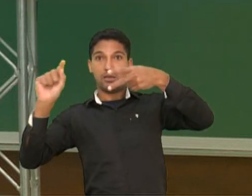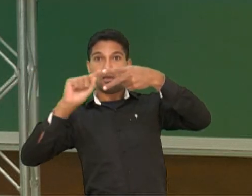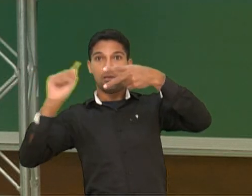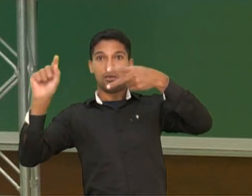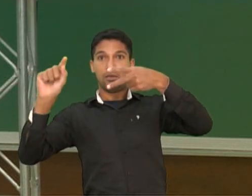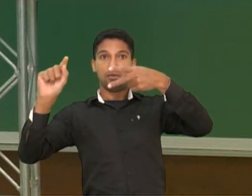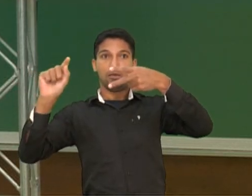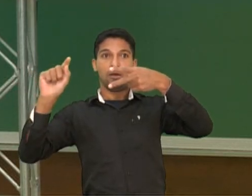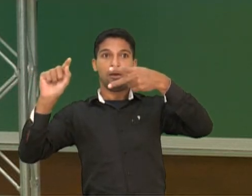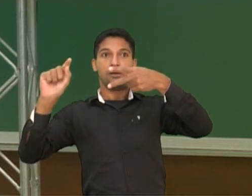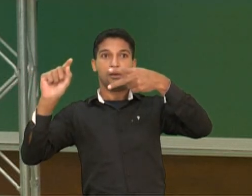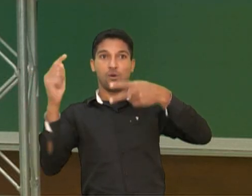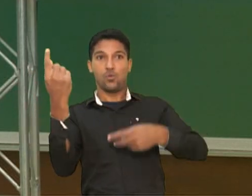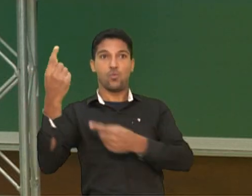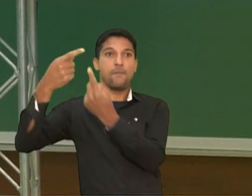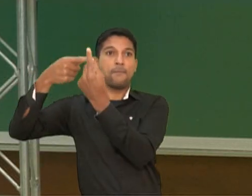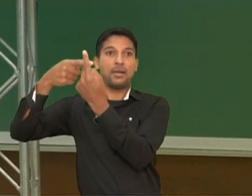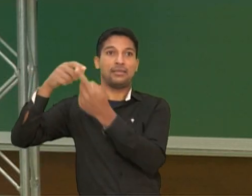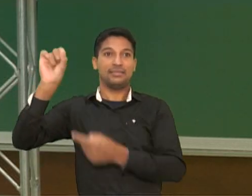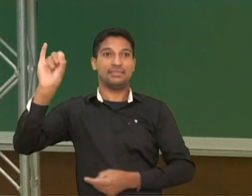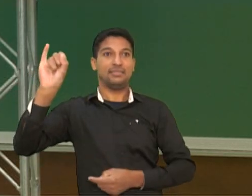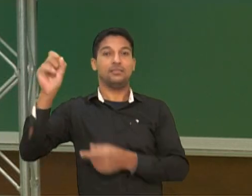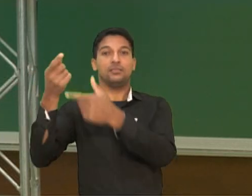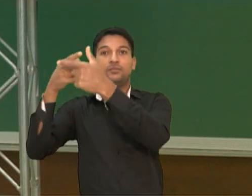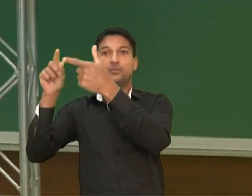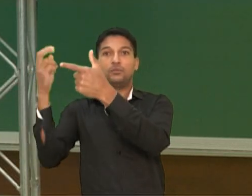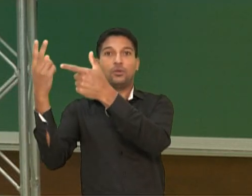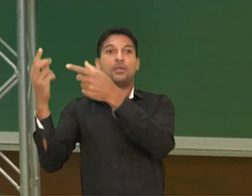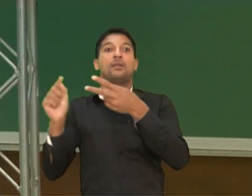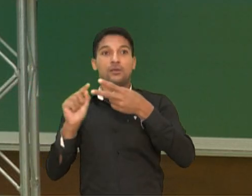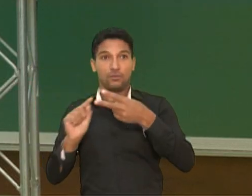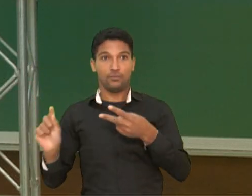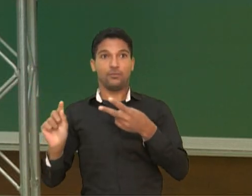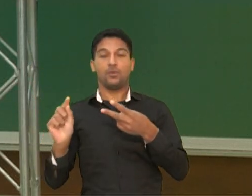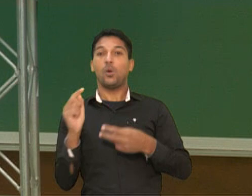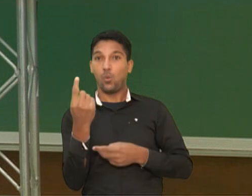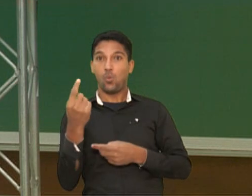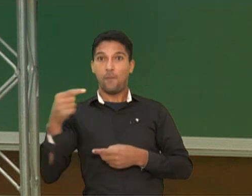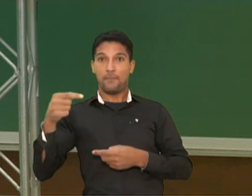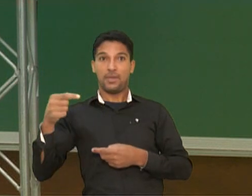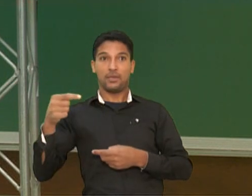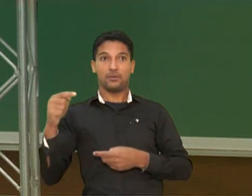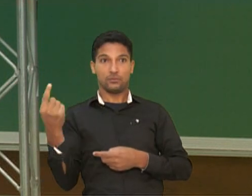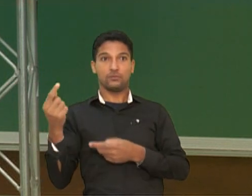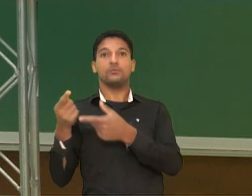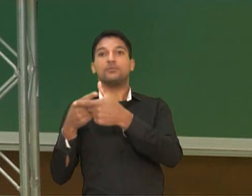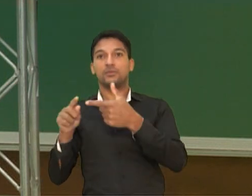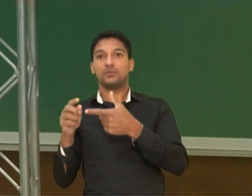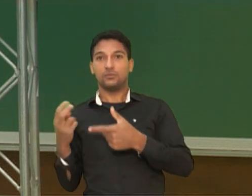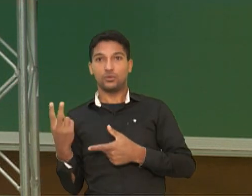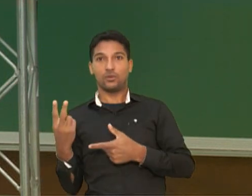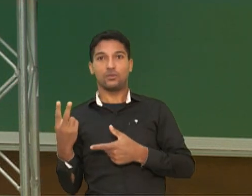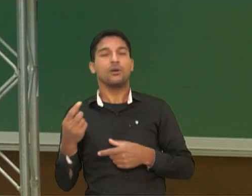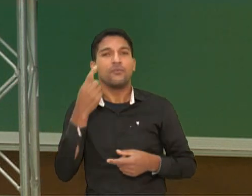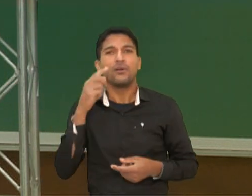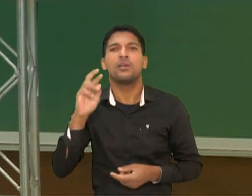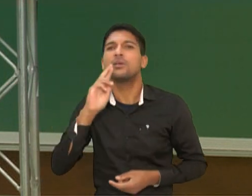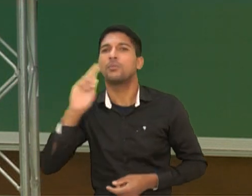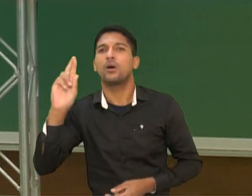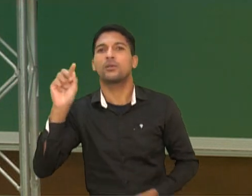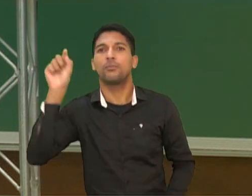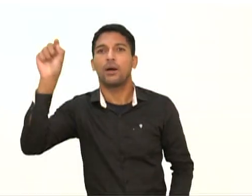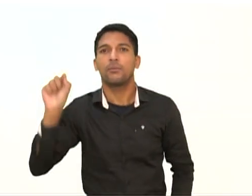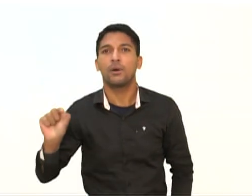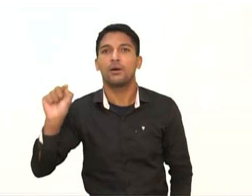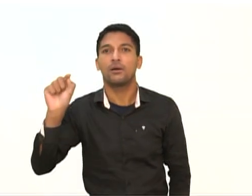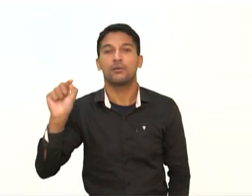raiz 1 menos i dividido por 2. Então, quando você vê esse tipo de resposta, você